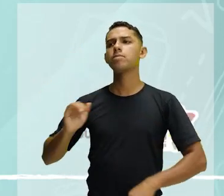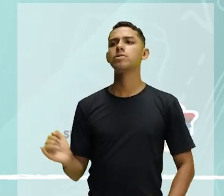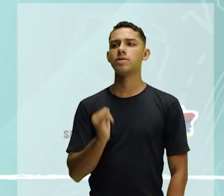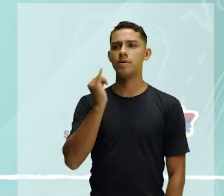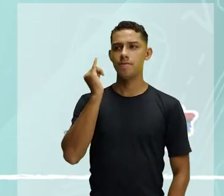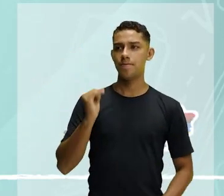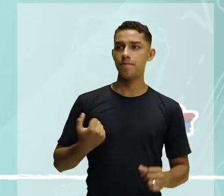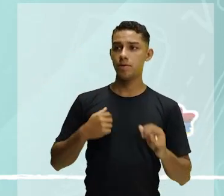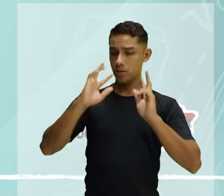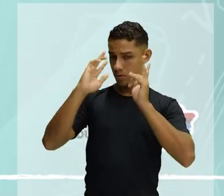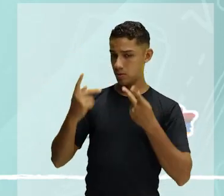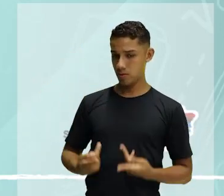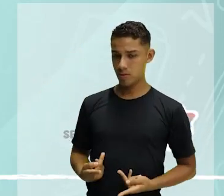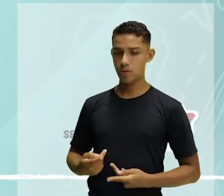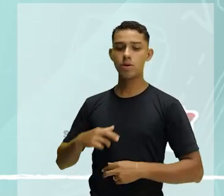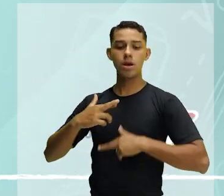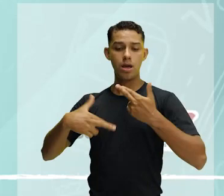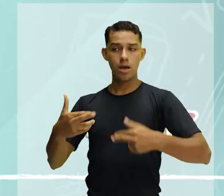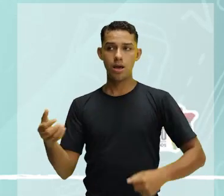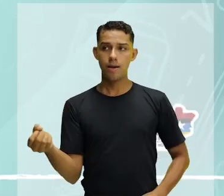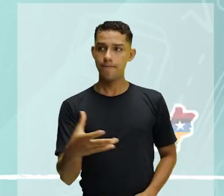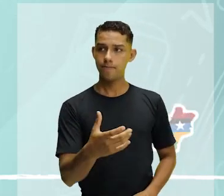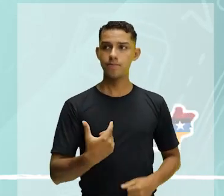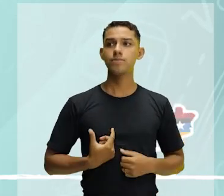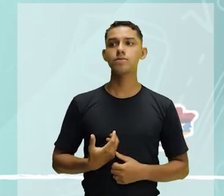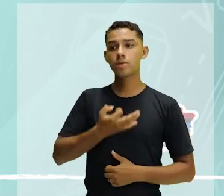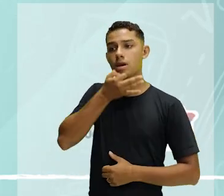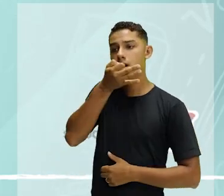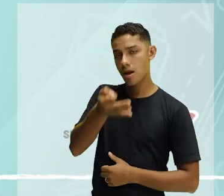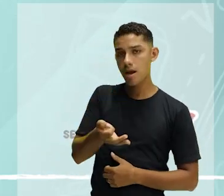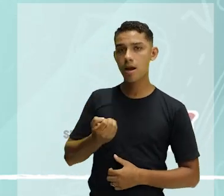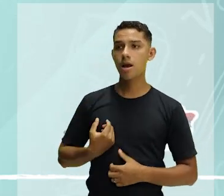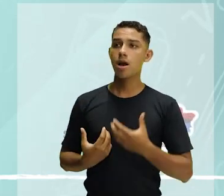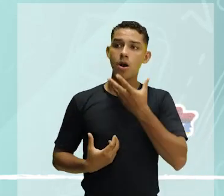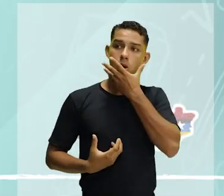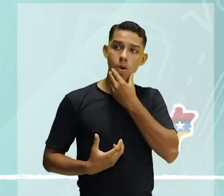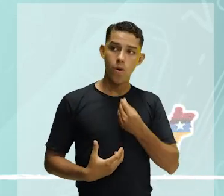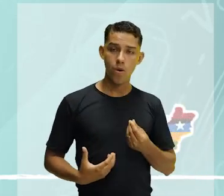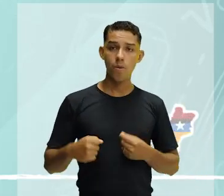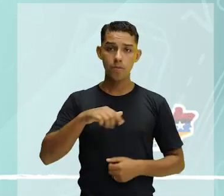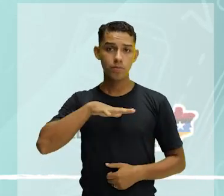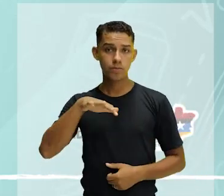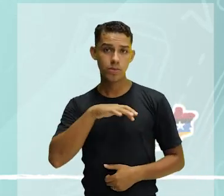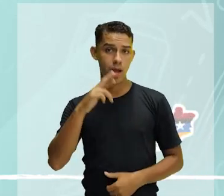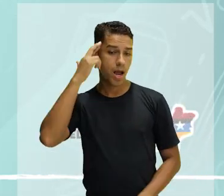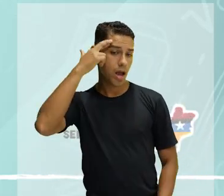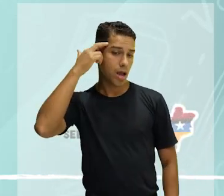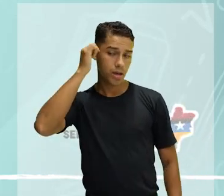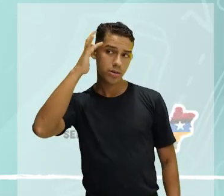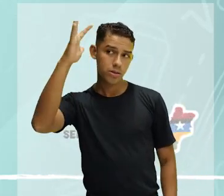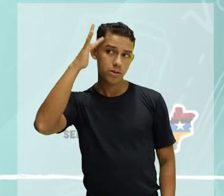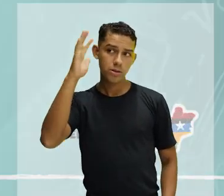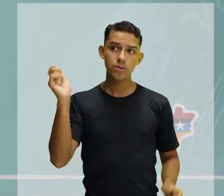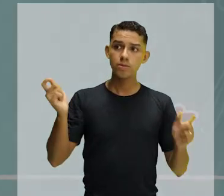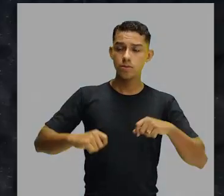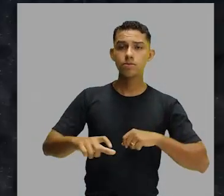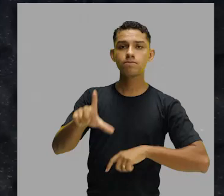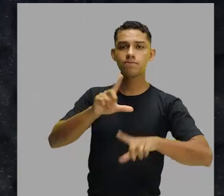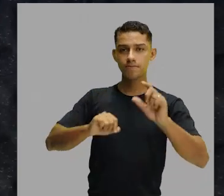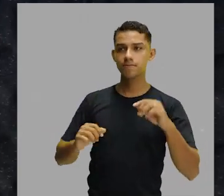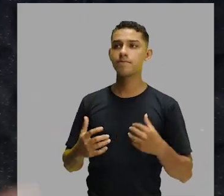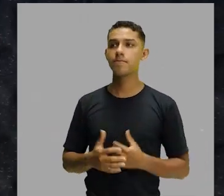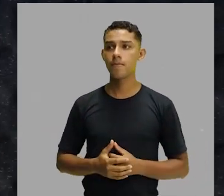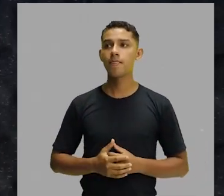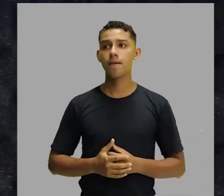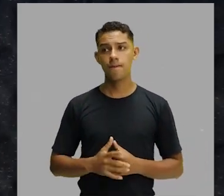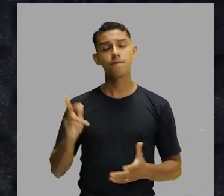humanismo renascentista. Sua tese era de que o homem, como ser racional, ter capacidade para fazer escolhas.